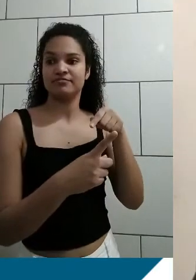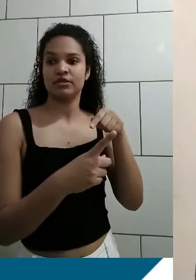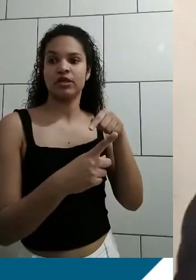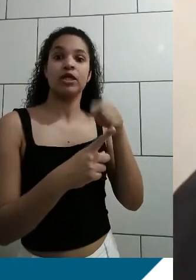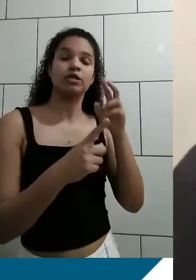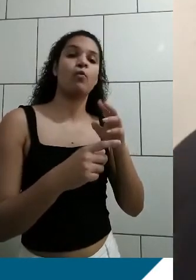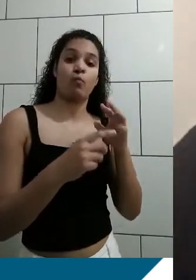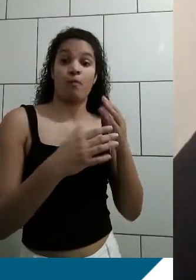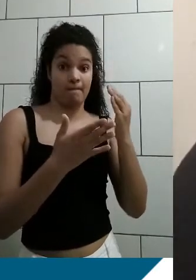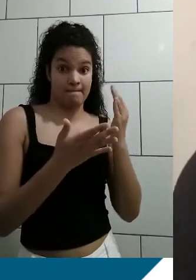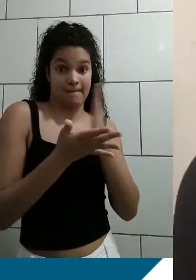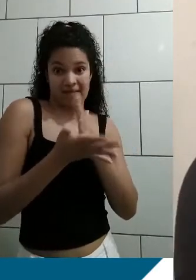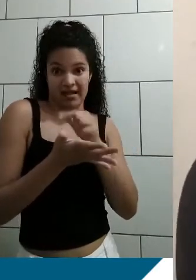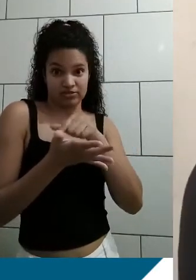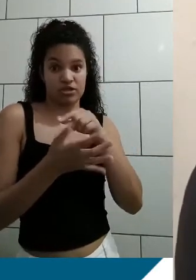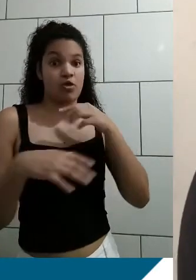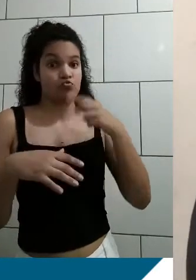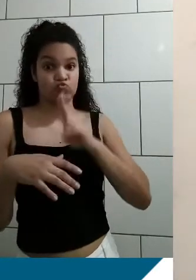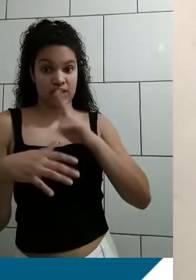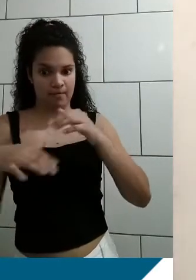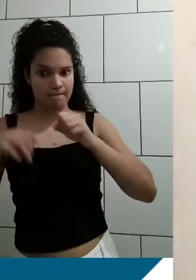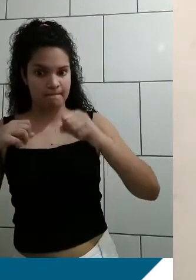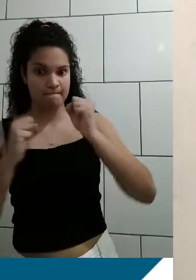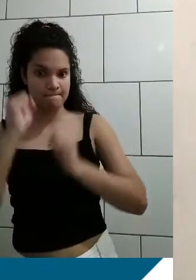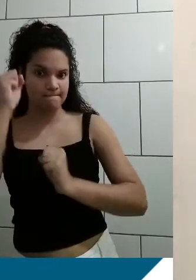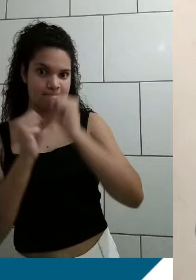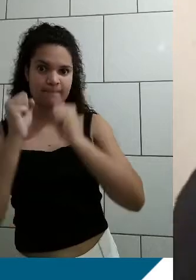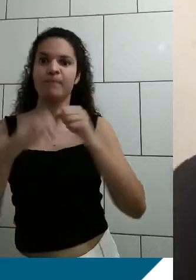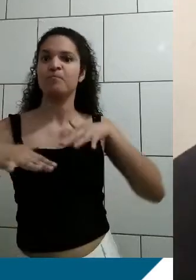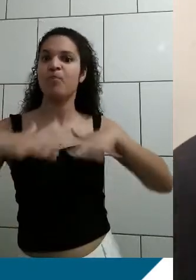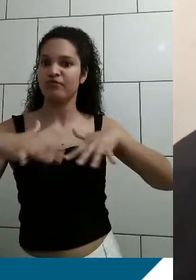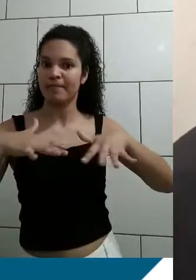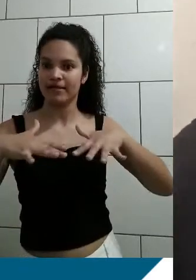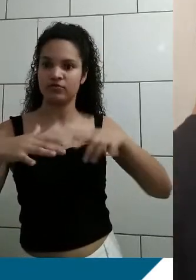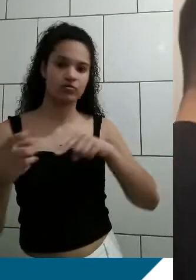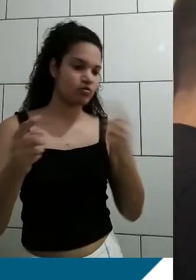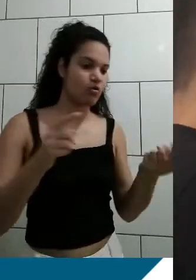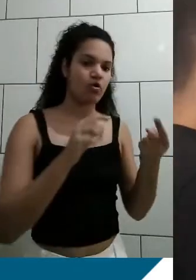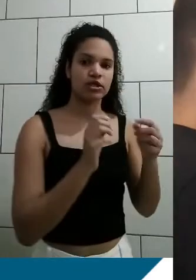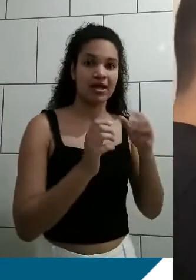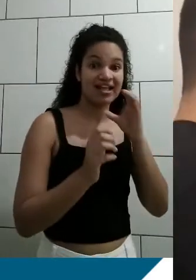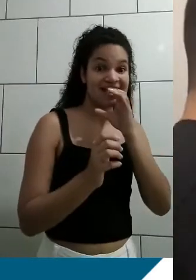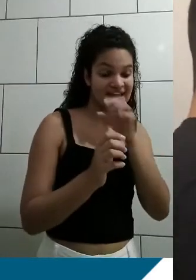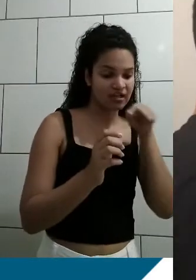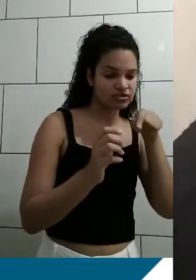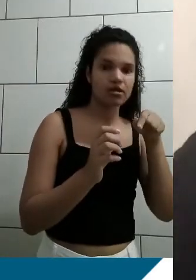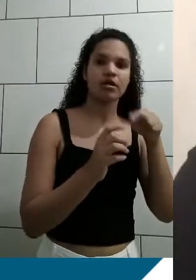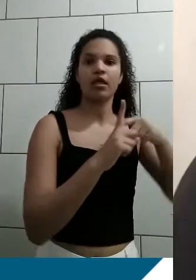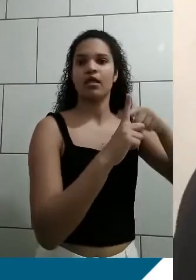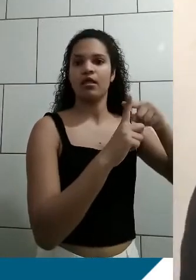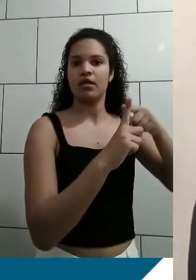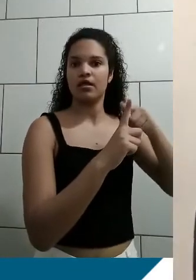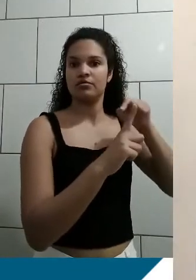tem que entender é que a energia está relacionada à ação e atividade, é uma grandeza de natureza escalar e